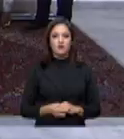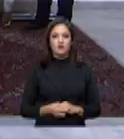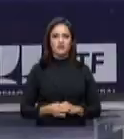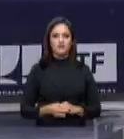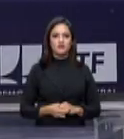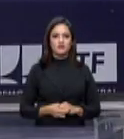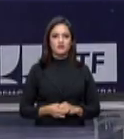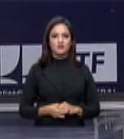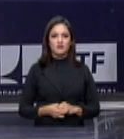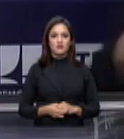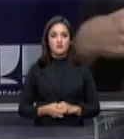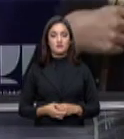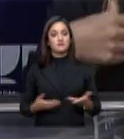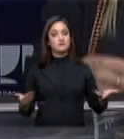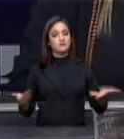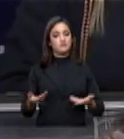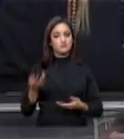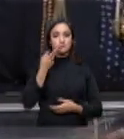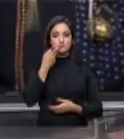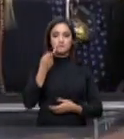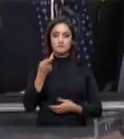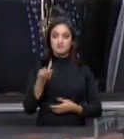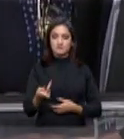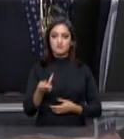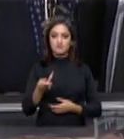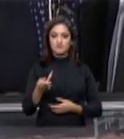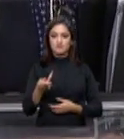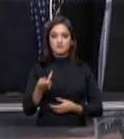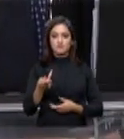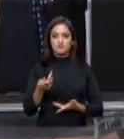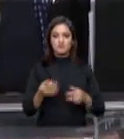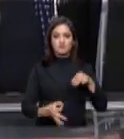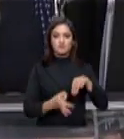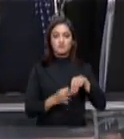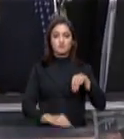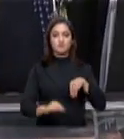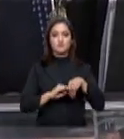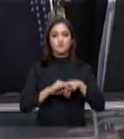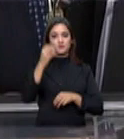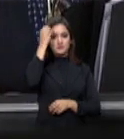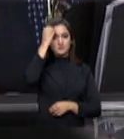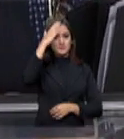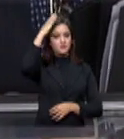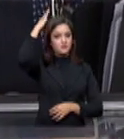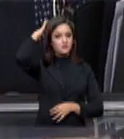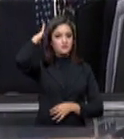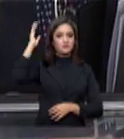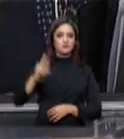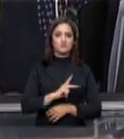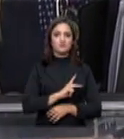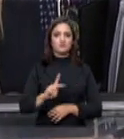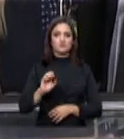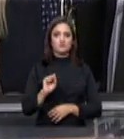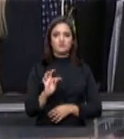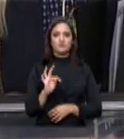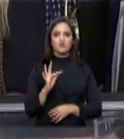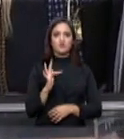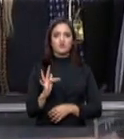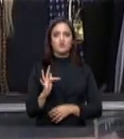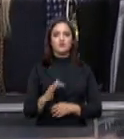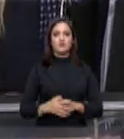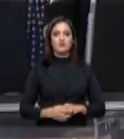Para proferir seu pronunciamento, tem a palavra o excelentíssimo senhor ministro Luiz Fux, presidente do Supremo Tribunal